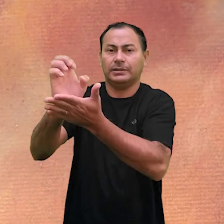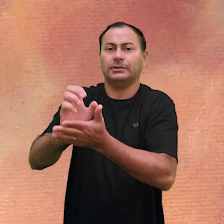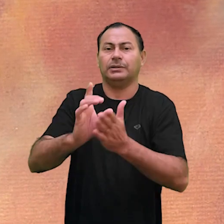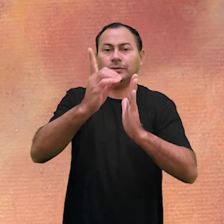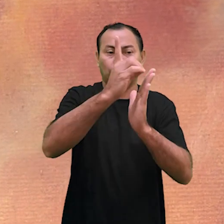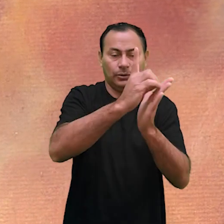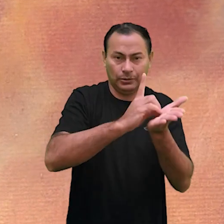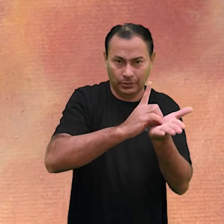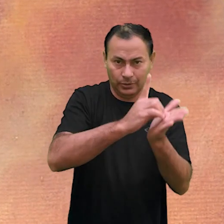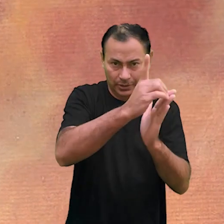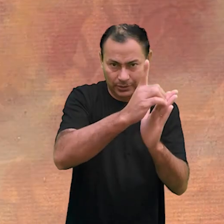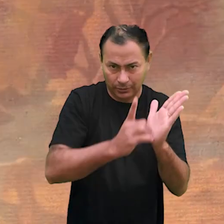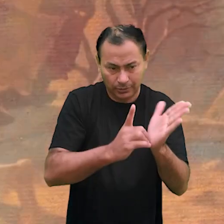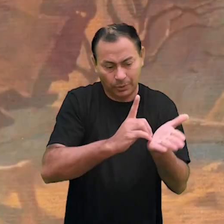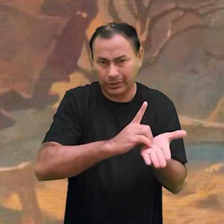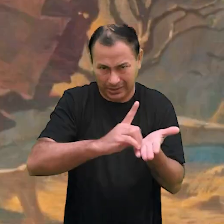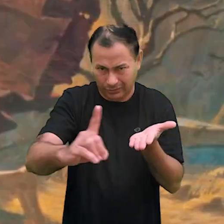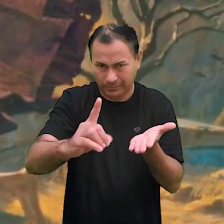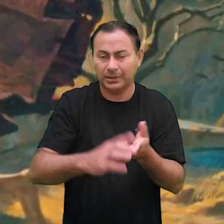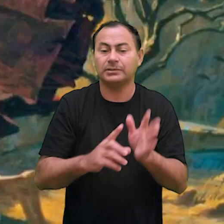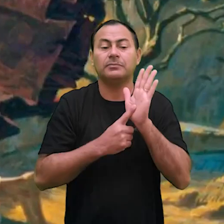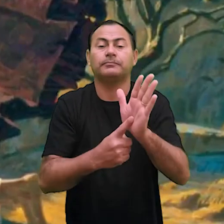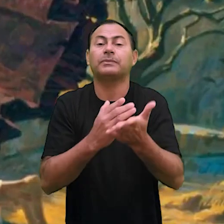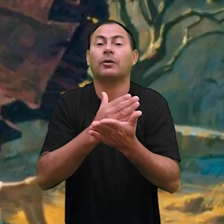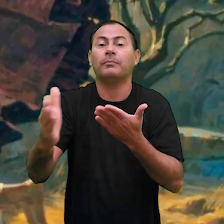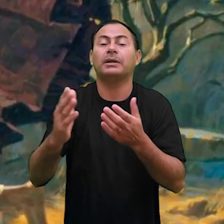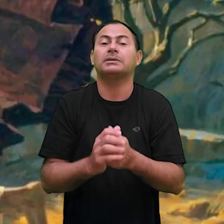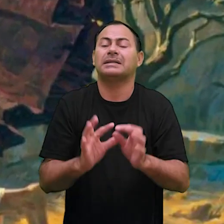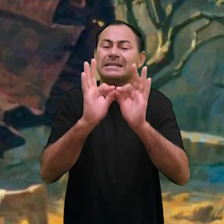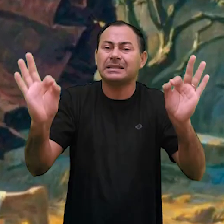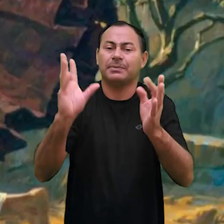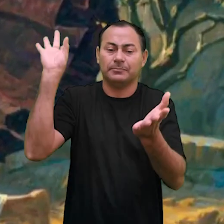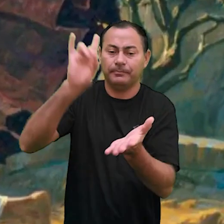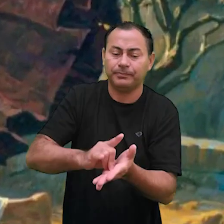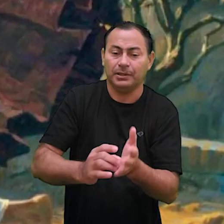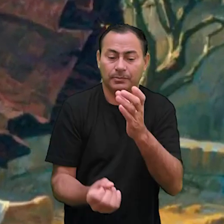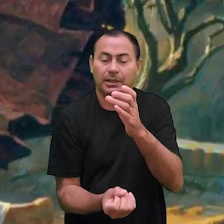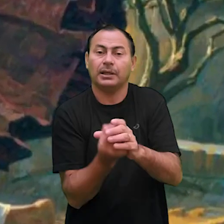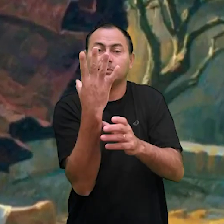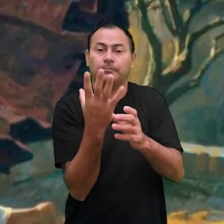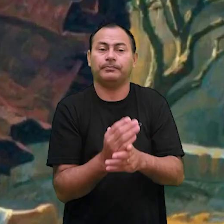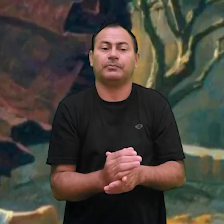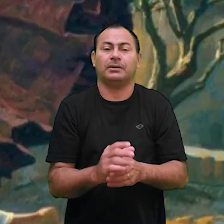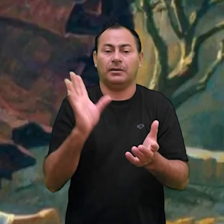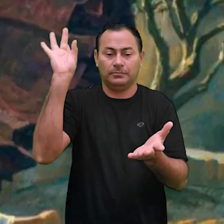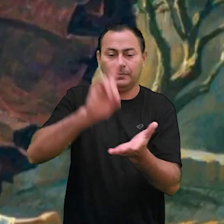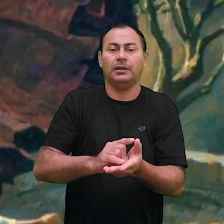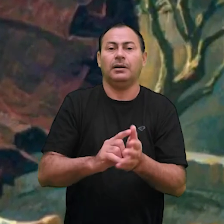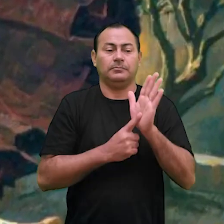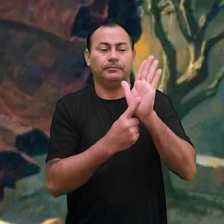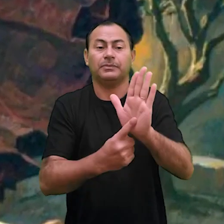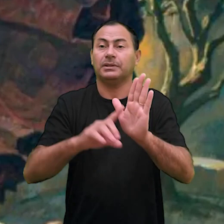e Deuteronômio. São essas a revelação que Moisés recebeu. Essa revelação começa com uma simples afirmação sobre a